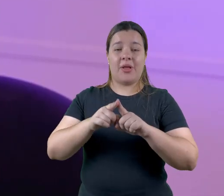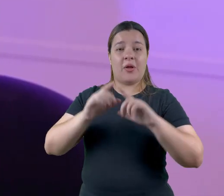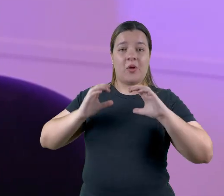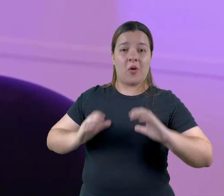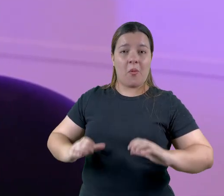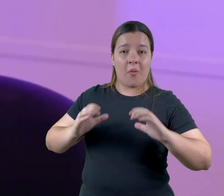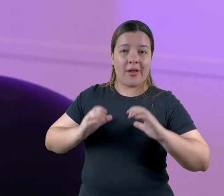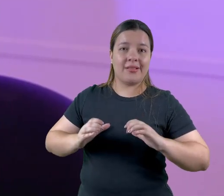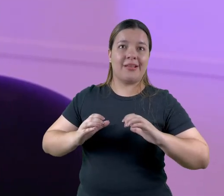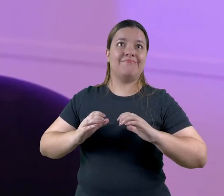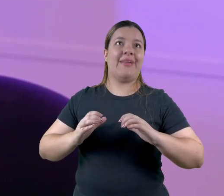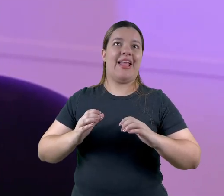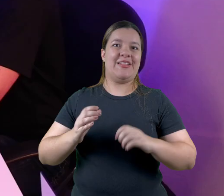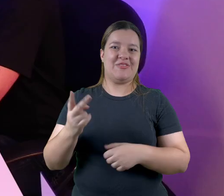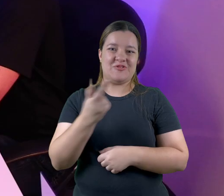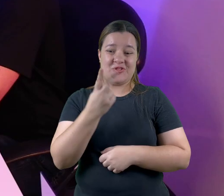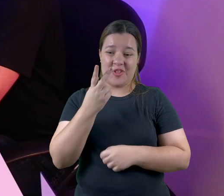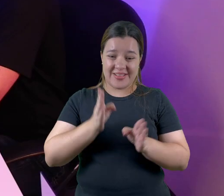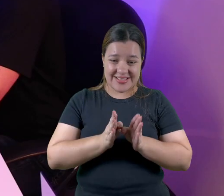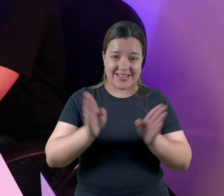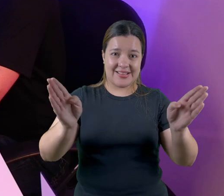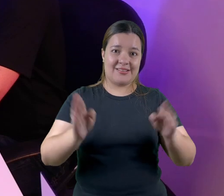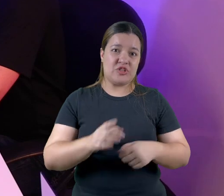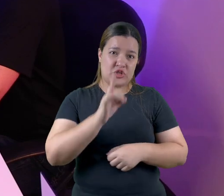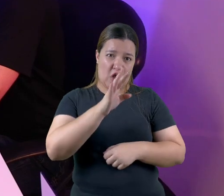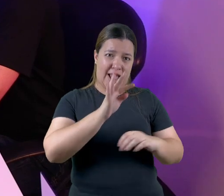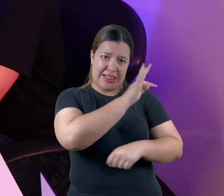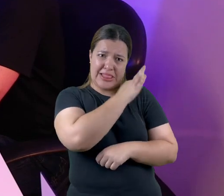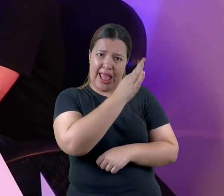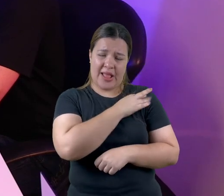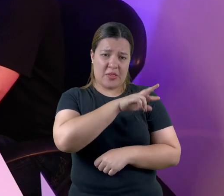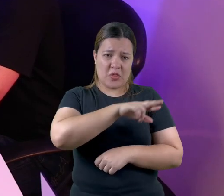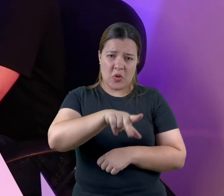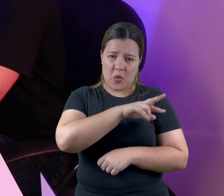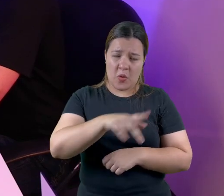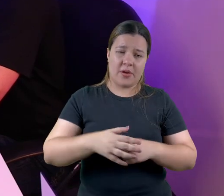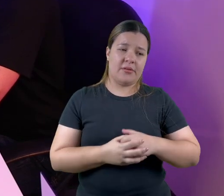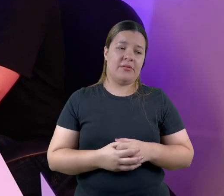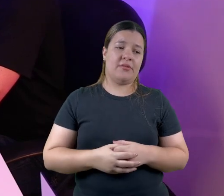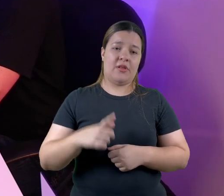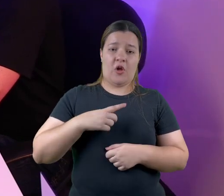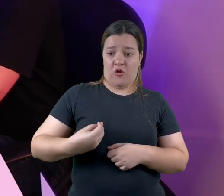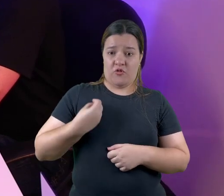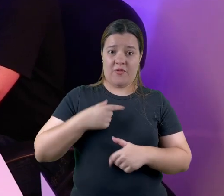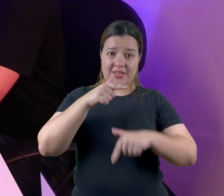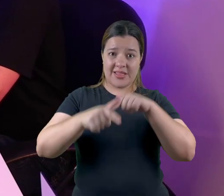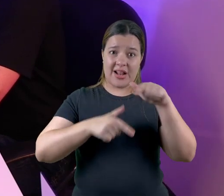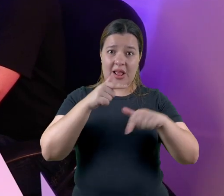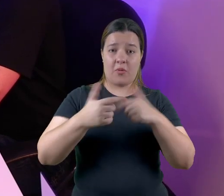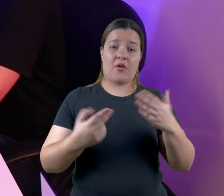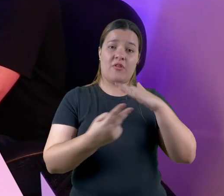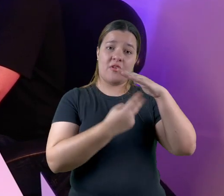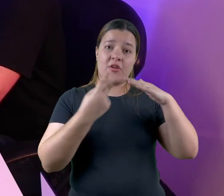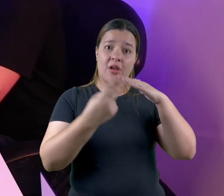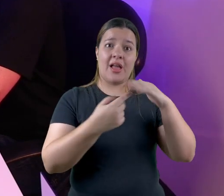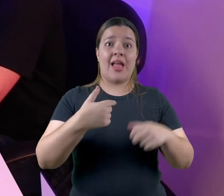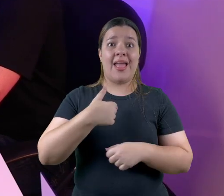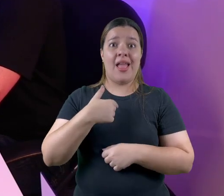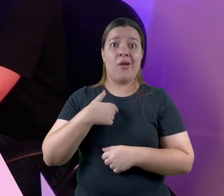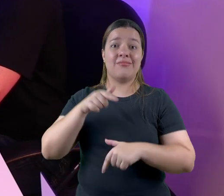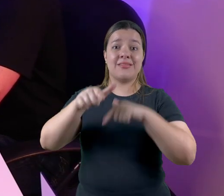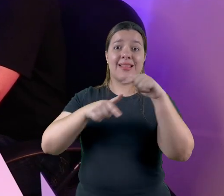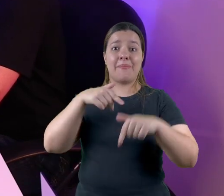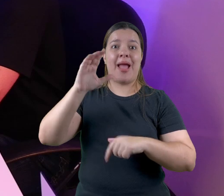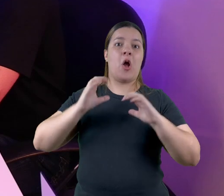só com hard Skills exatamente eu por exemplo né onde onde eu tô hoje turos acho que eu sou mais